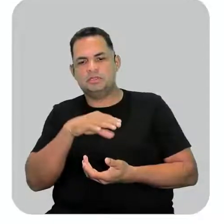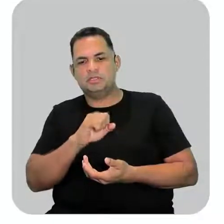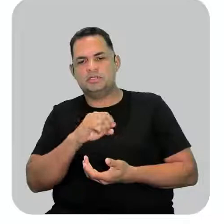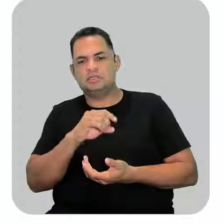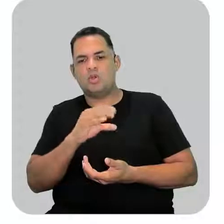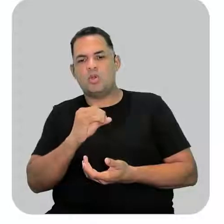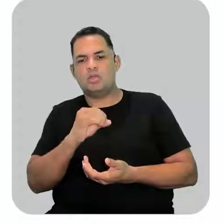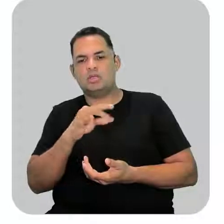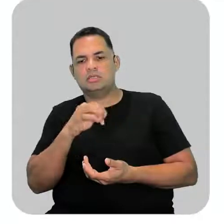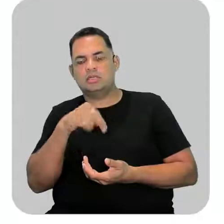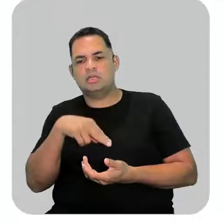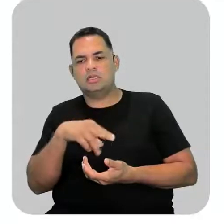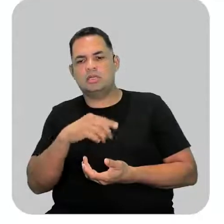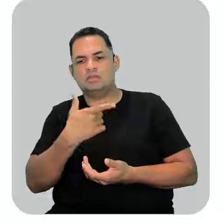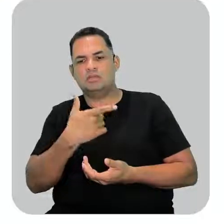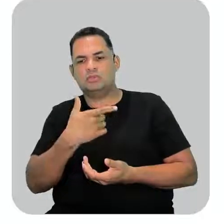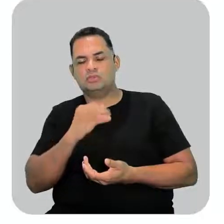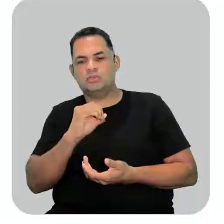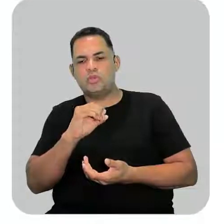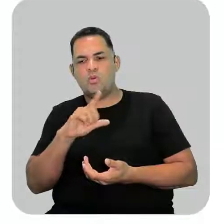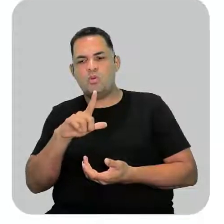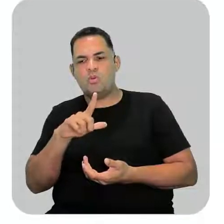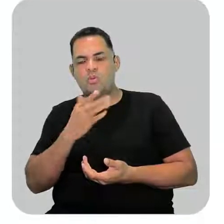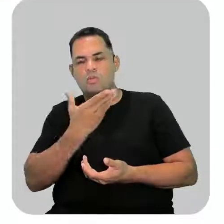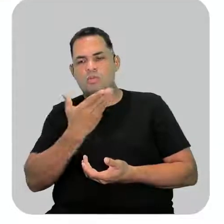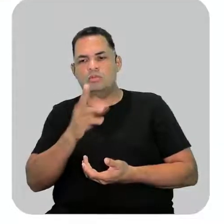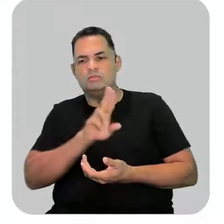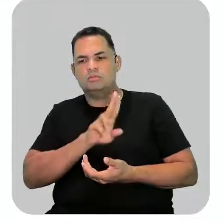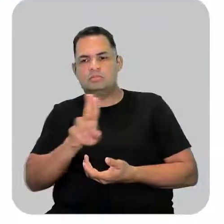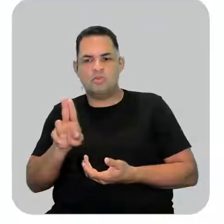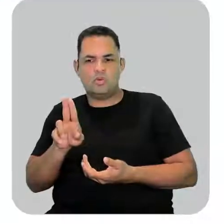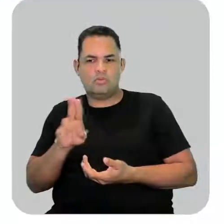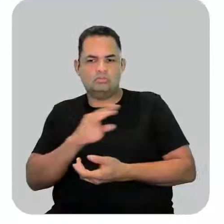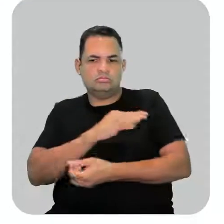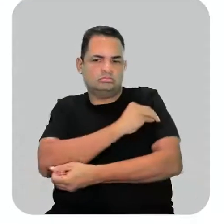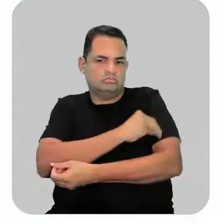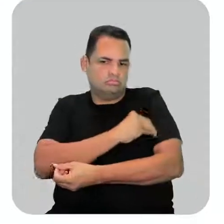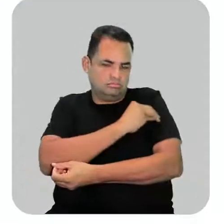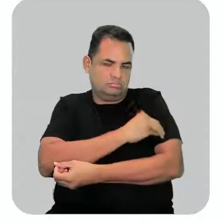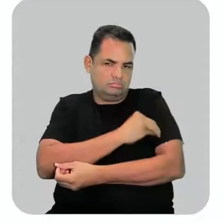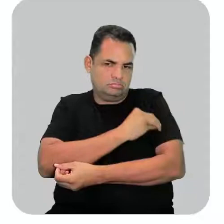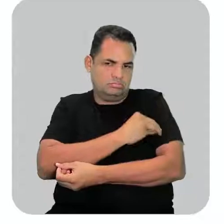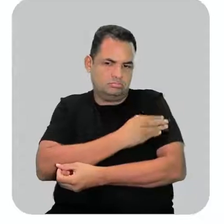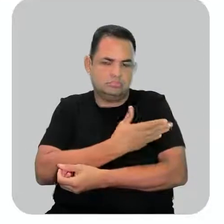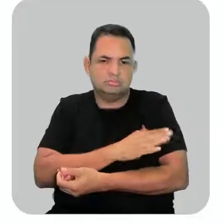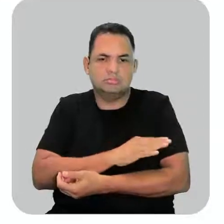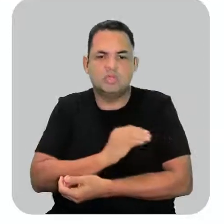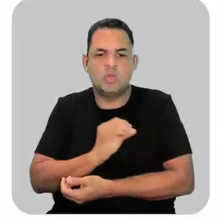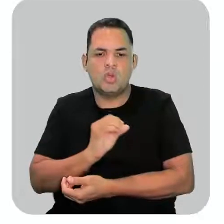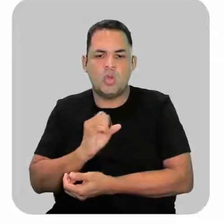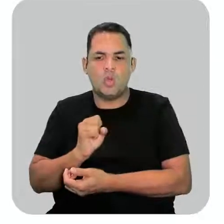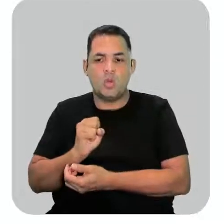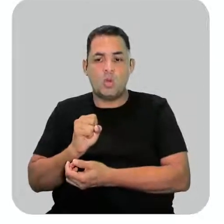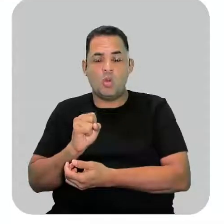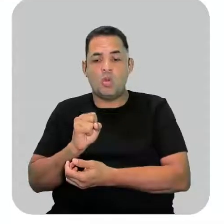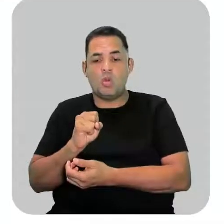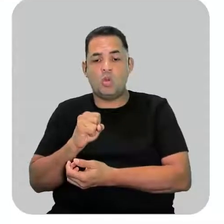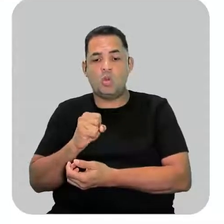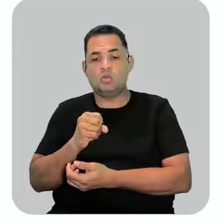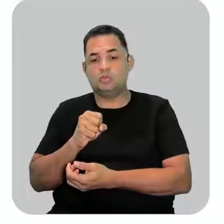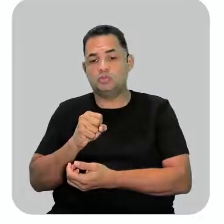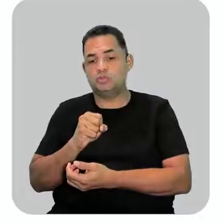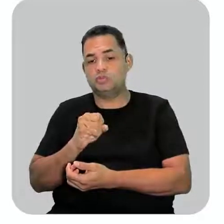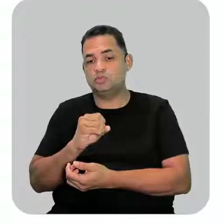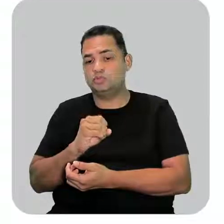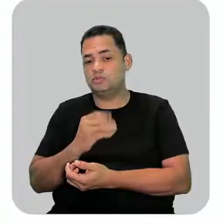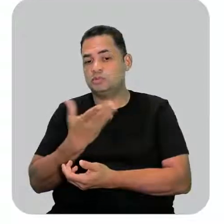octan, 2, ol. É o nome deste álcool. Observe que a gente só está somando